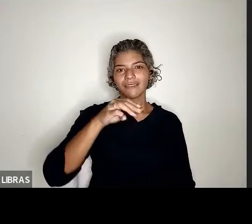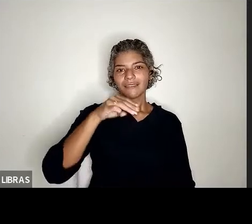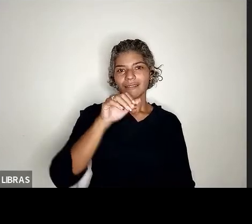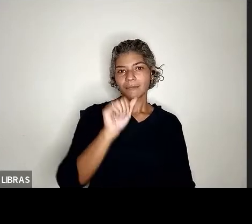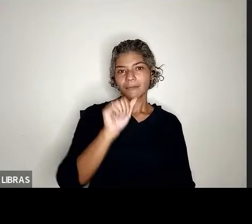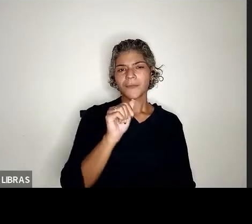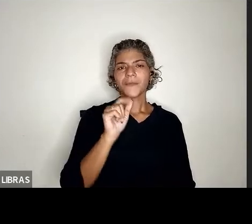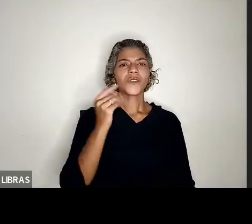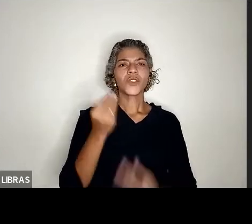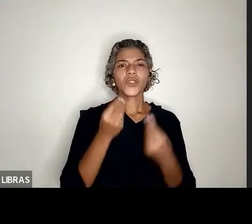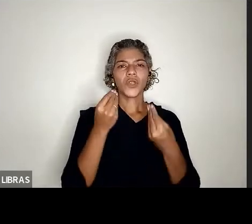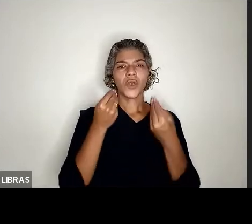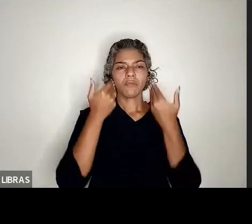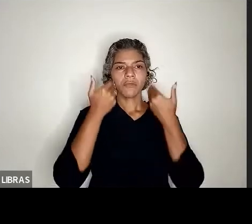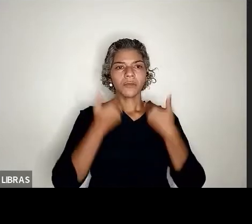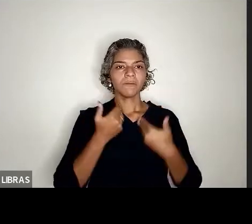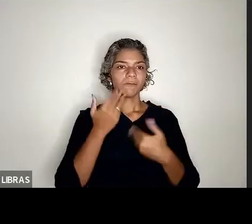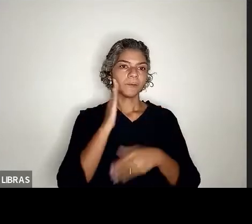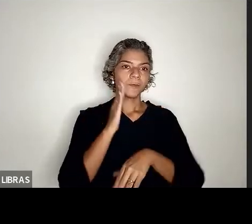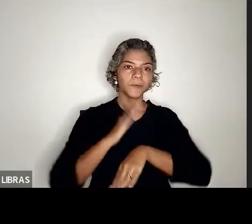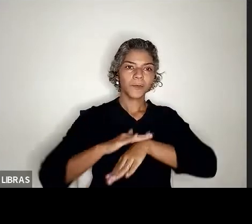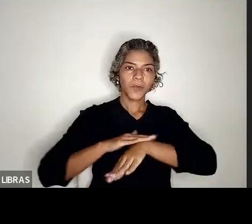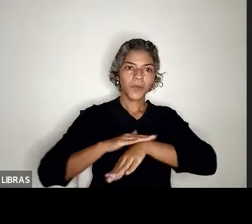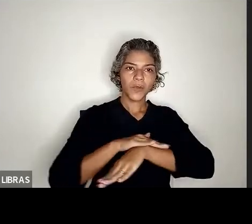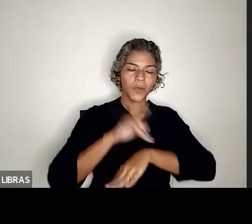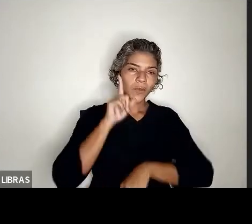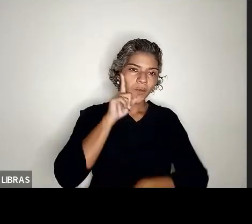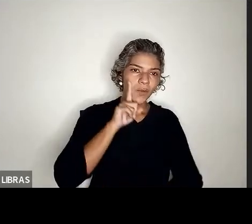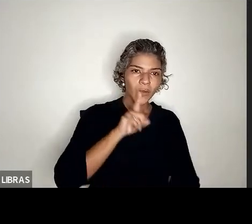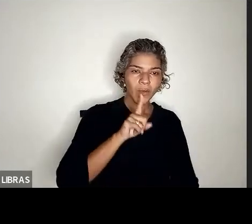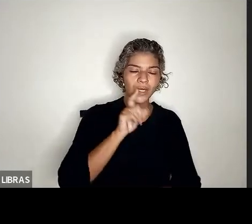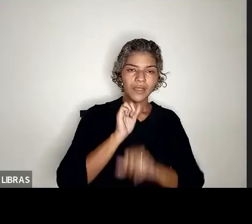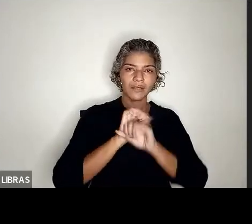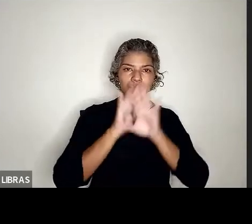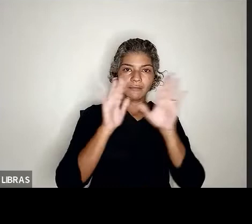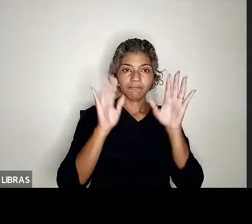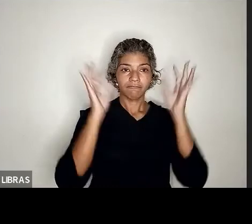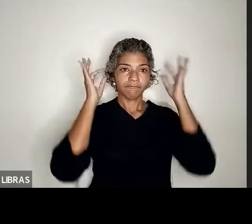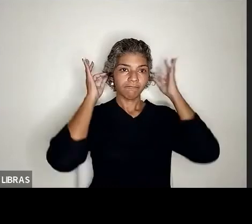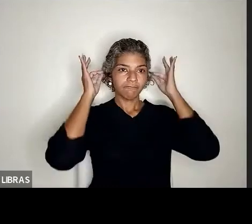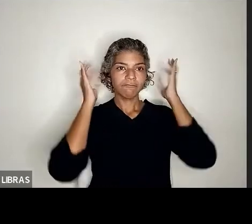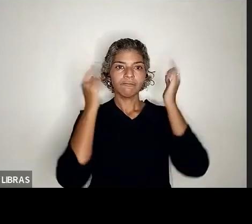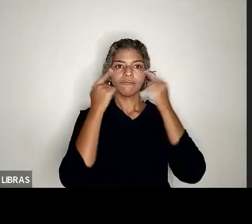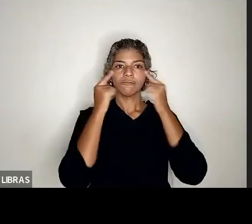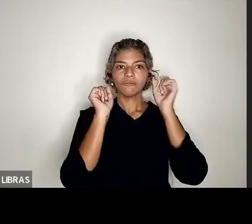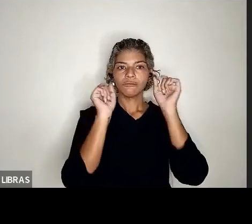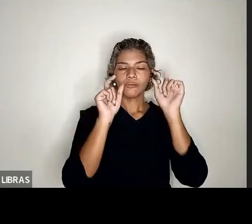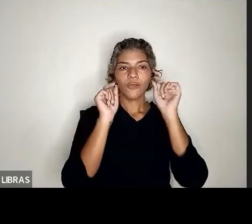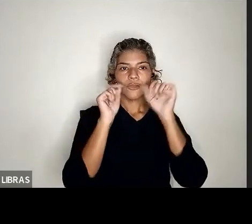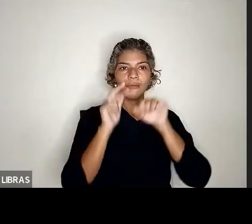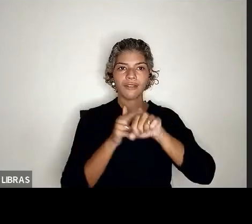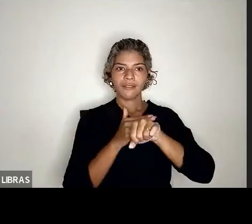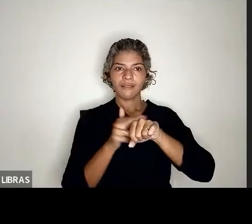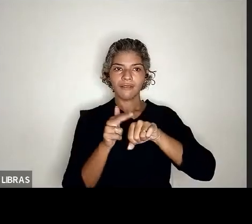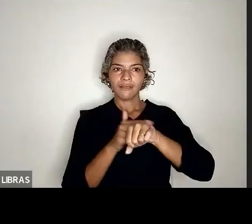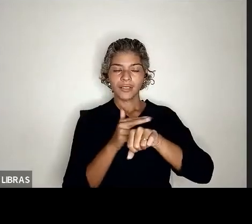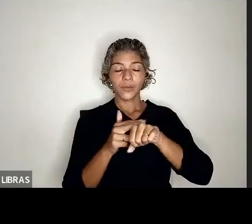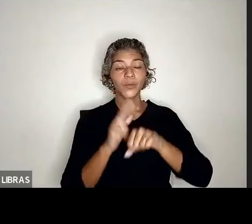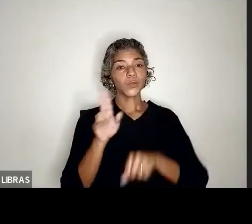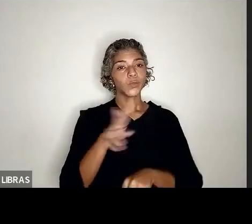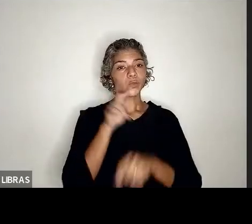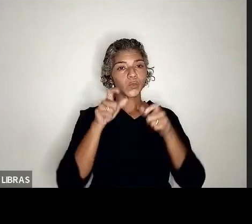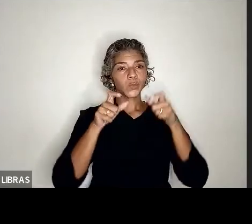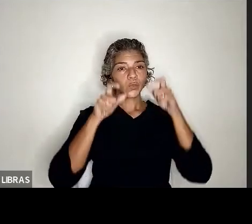morena clara, cabelos e olhos castanhos, uso óculos e, ao fundo, na